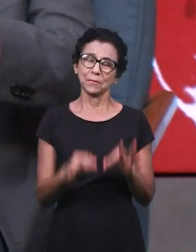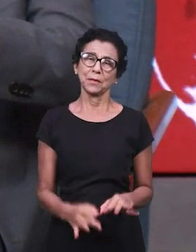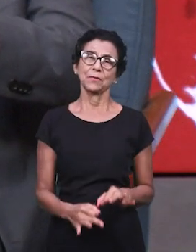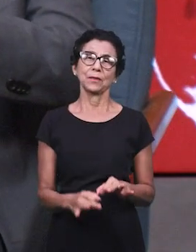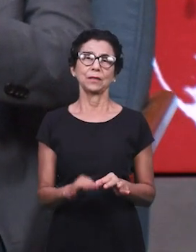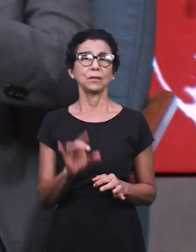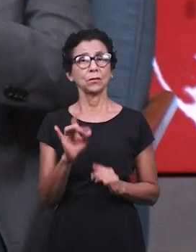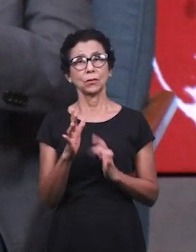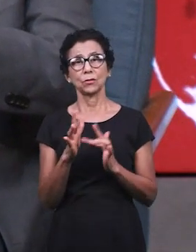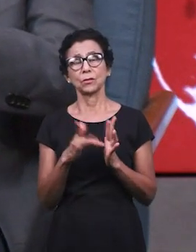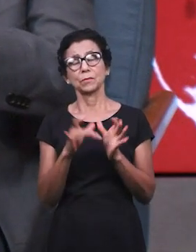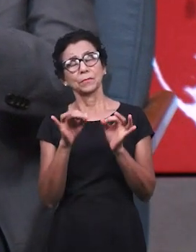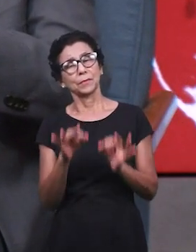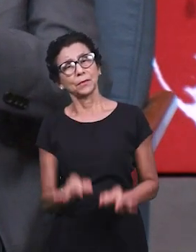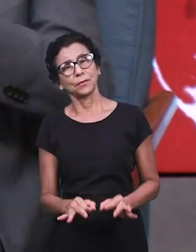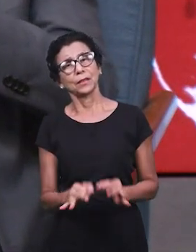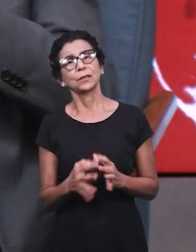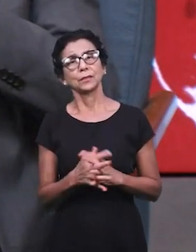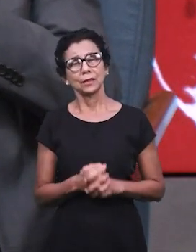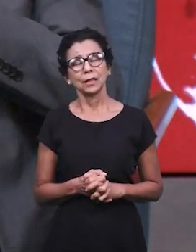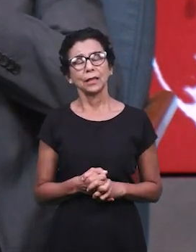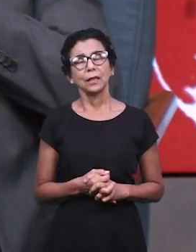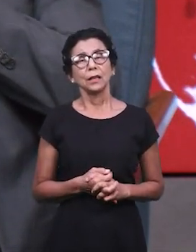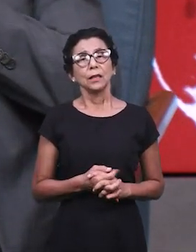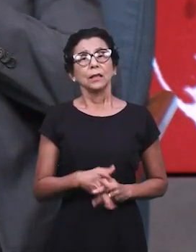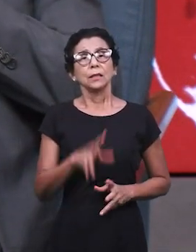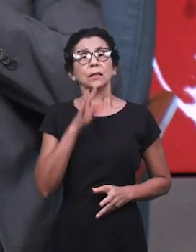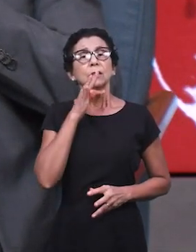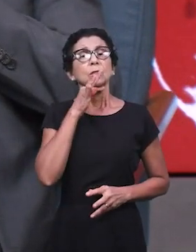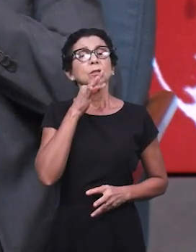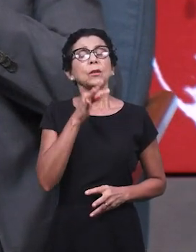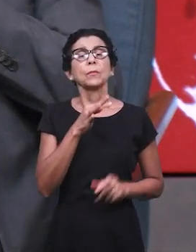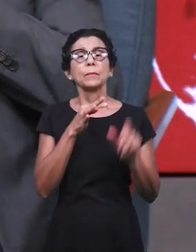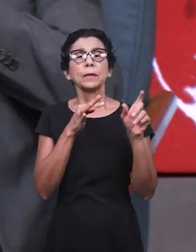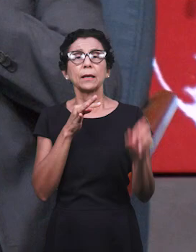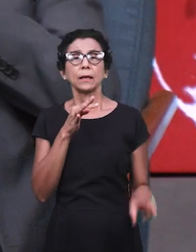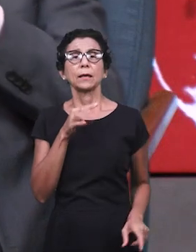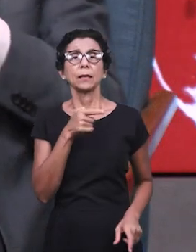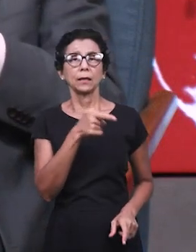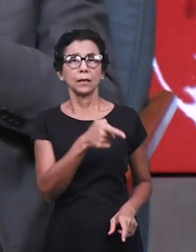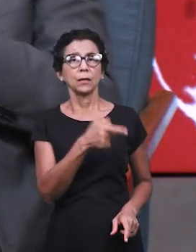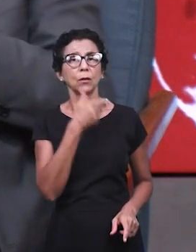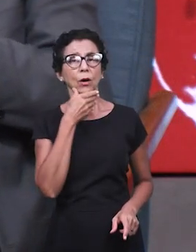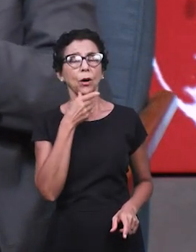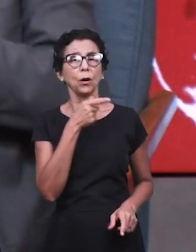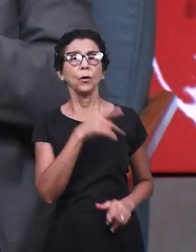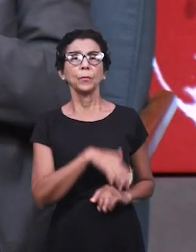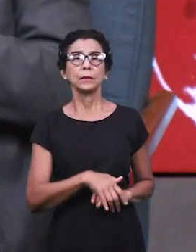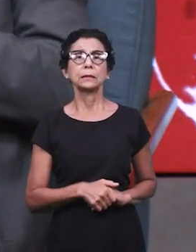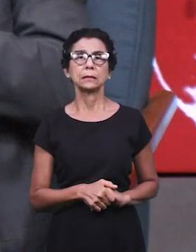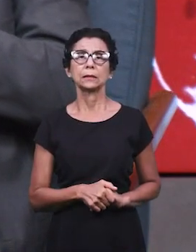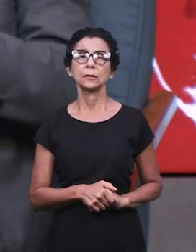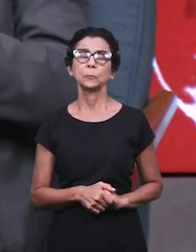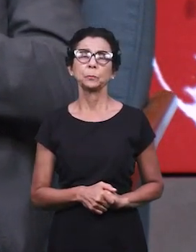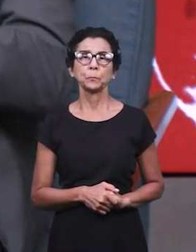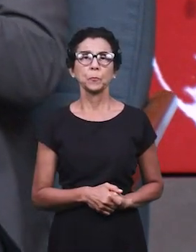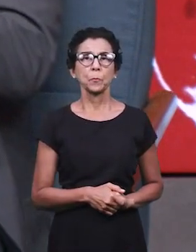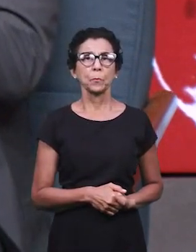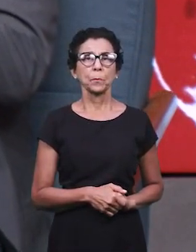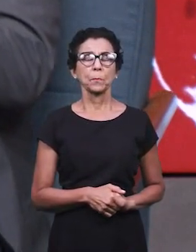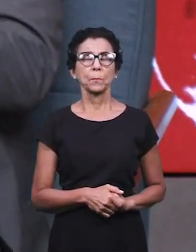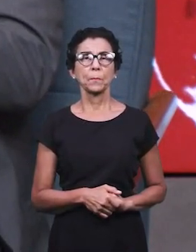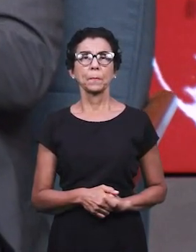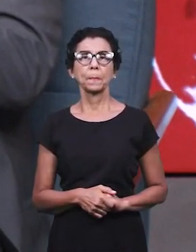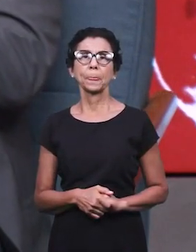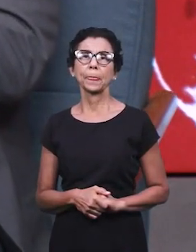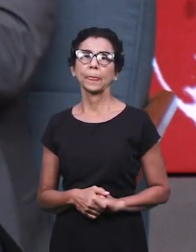de Tomé, foi uma experiência para mostrar a Tomé que o mistério de Jesus se